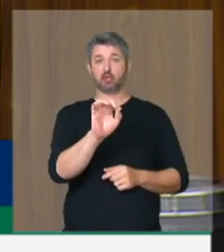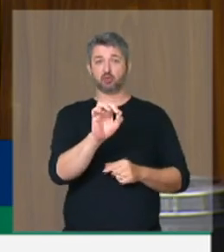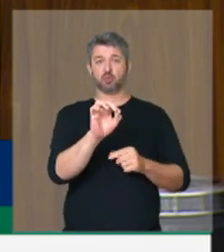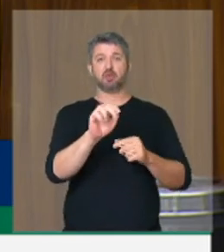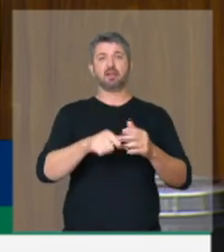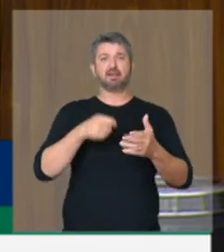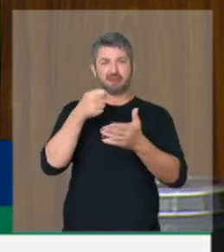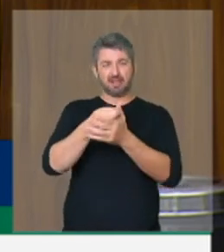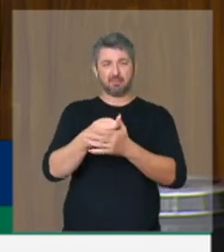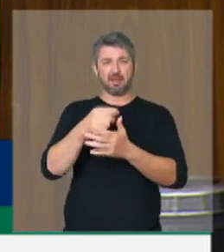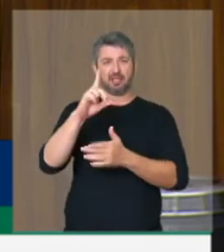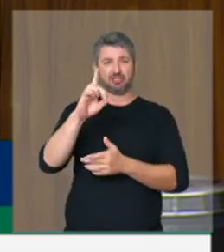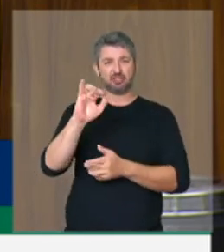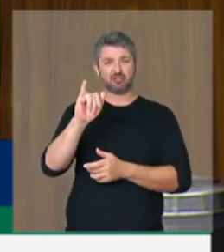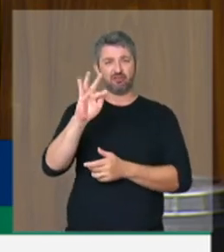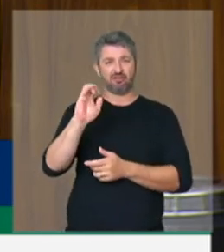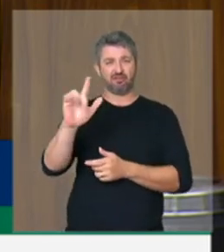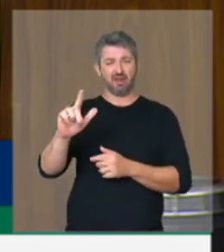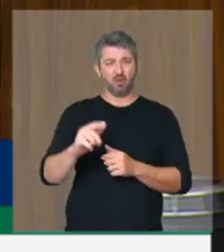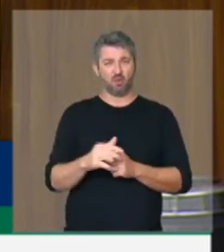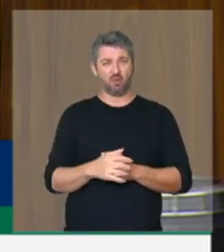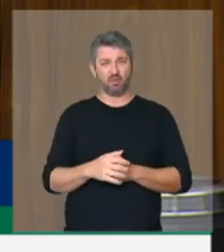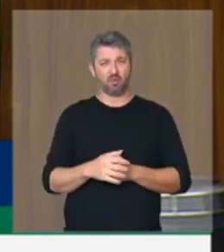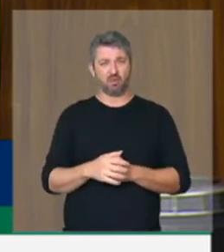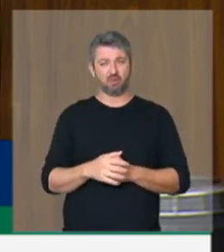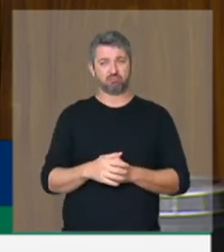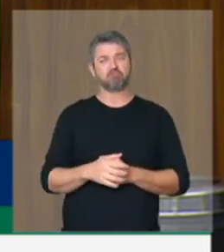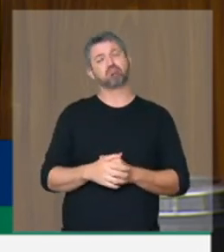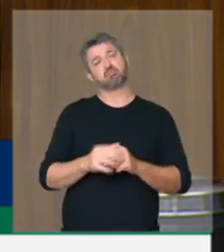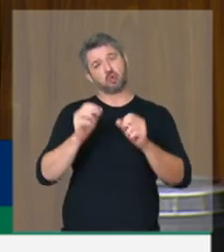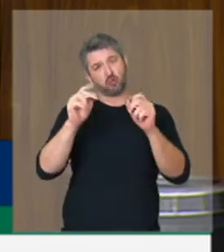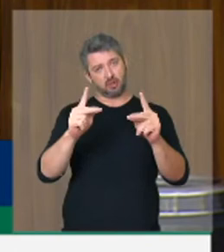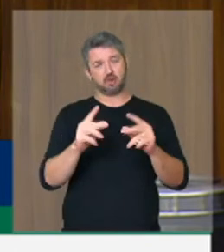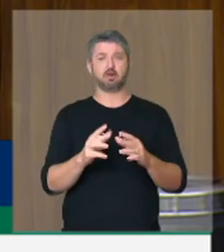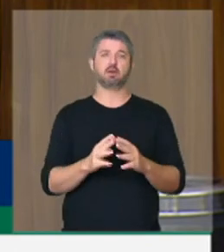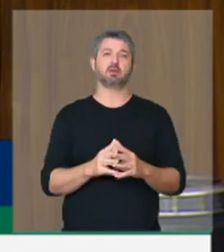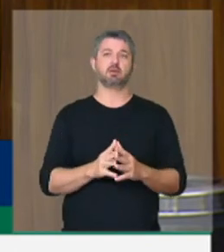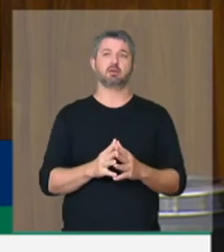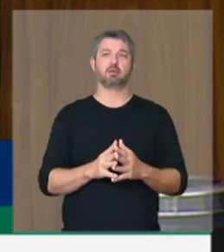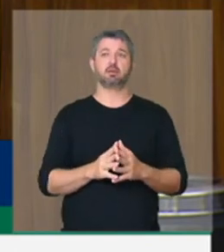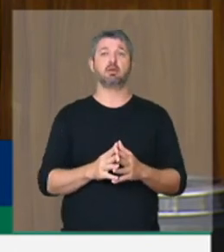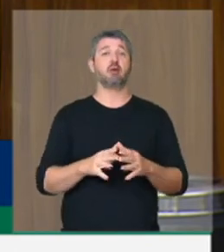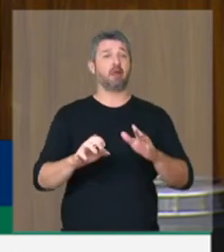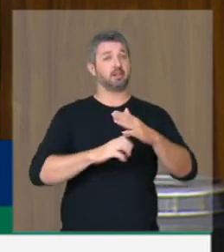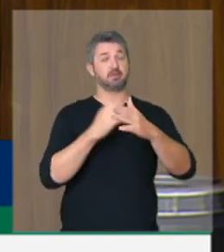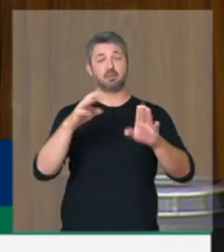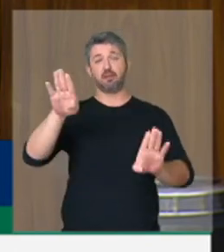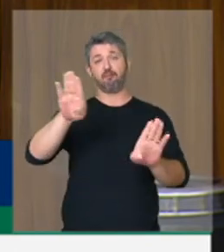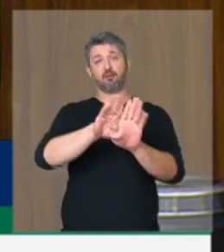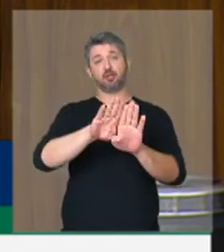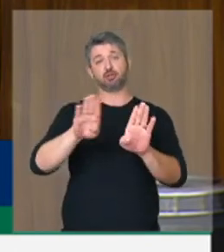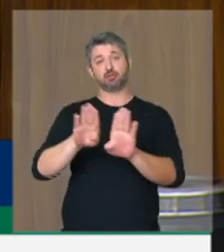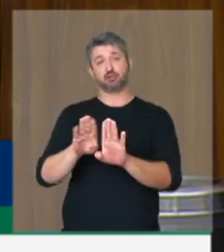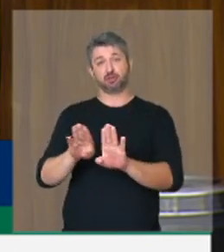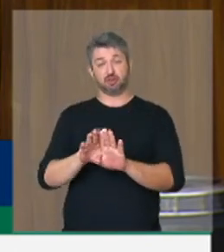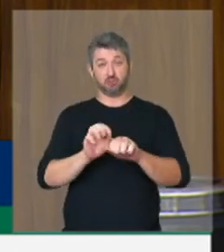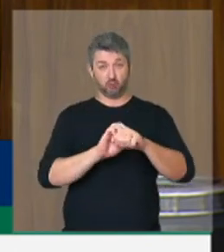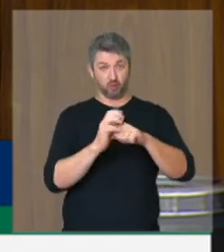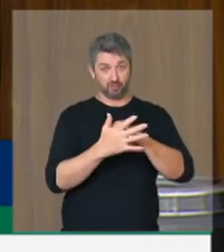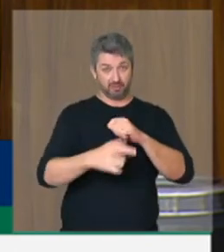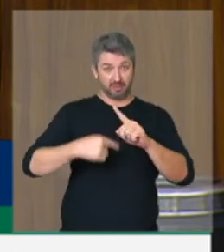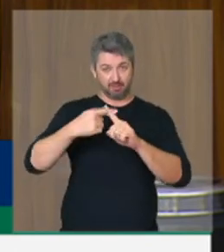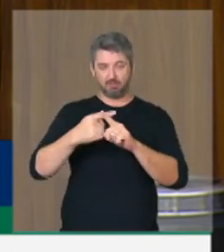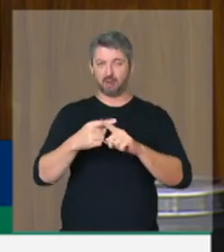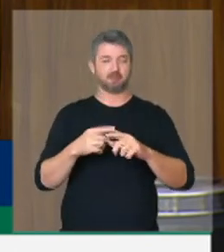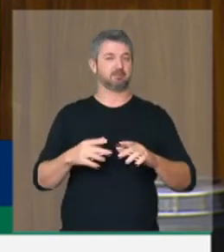essa DIFAL. Isso tem feito com que essas empresas fechem as portas. Somado à pandemia, isso é um